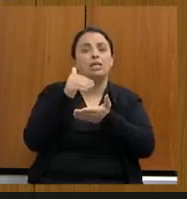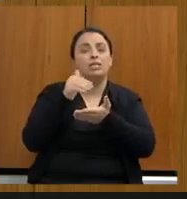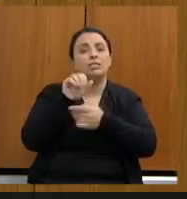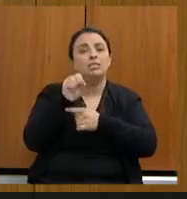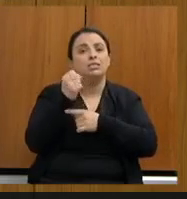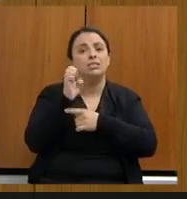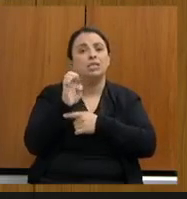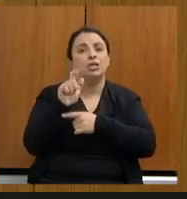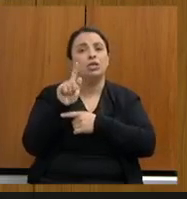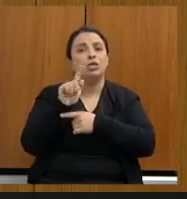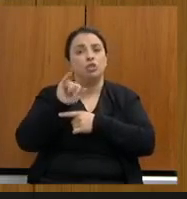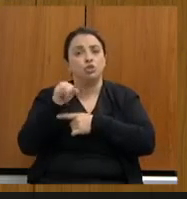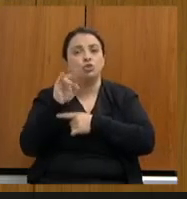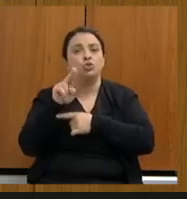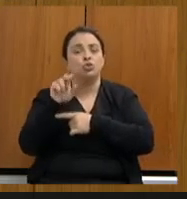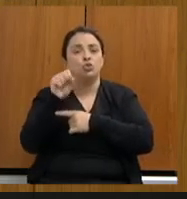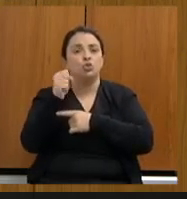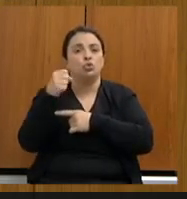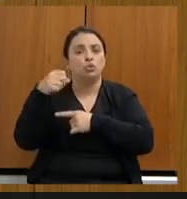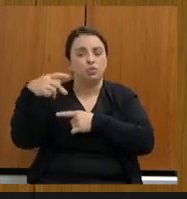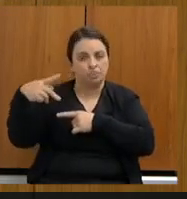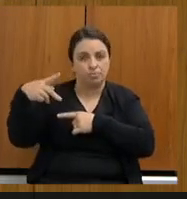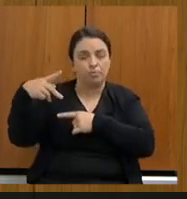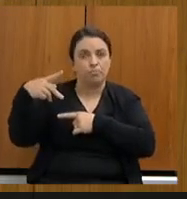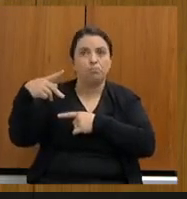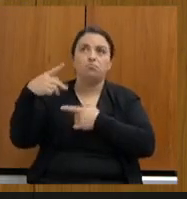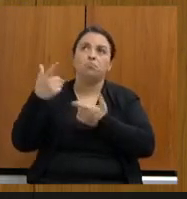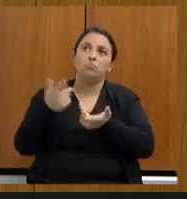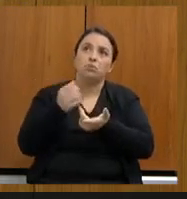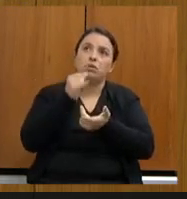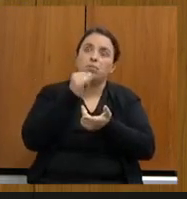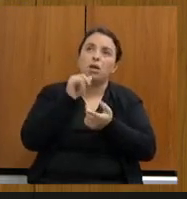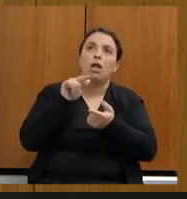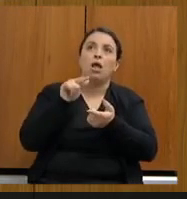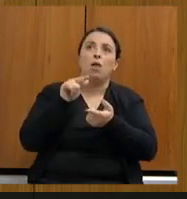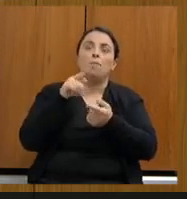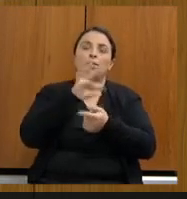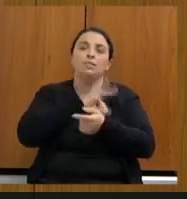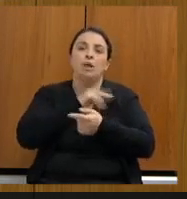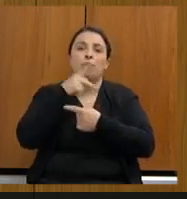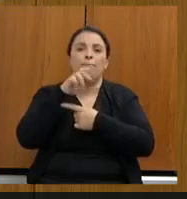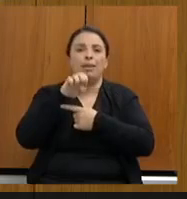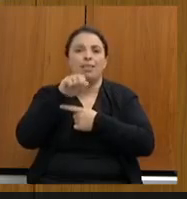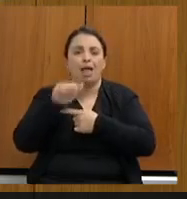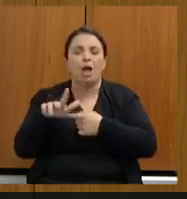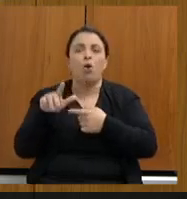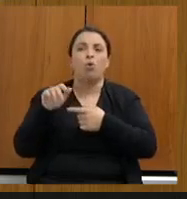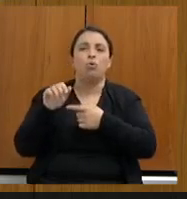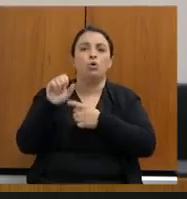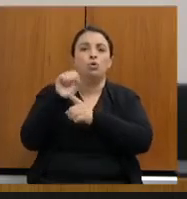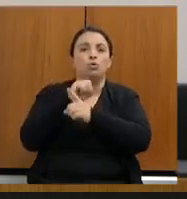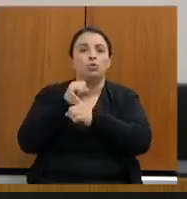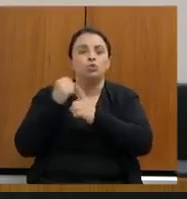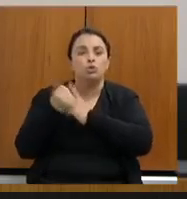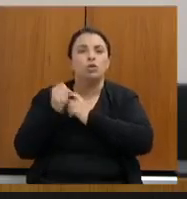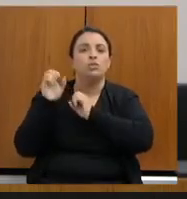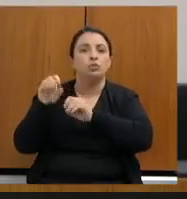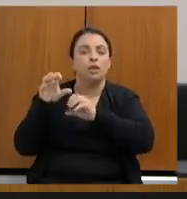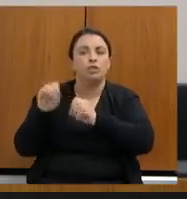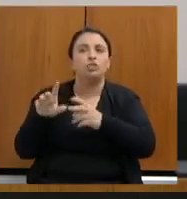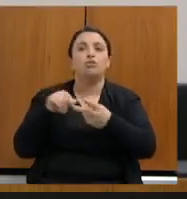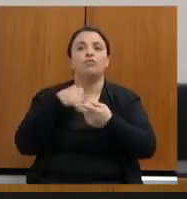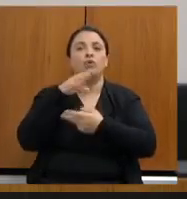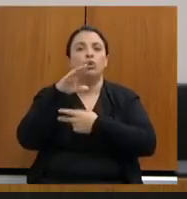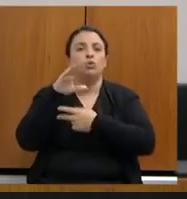sejusp E aí incluídos e é por policiais penais socioeducativo e os servidores administrativos